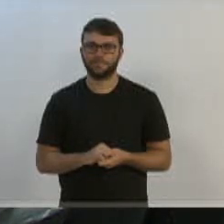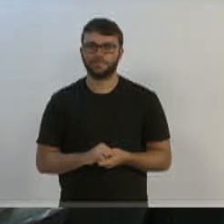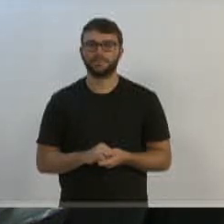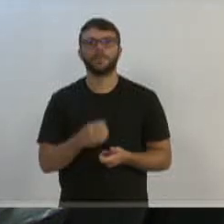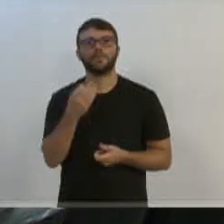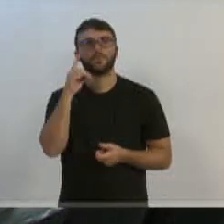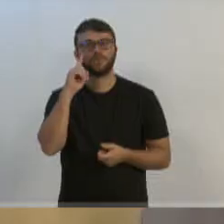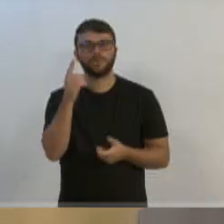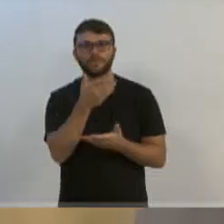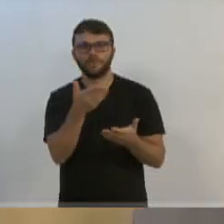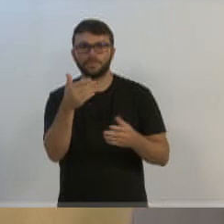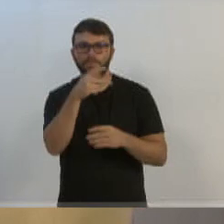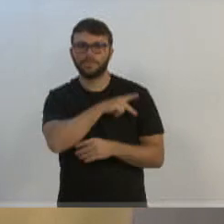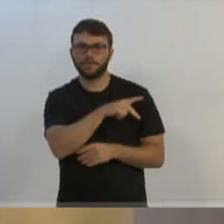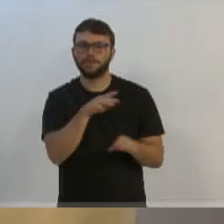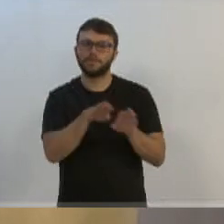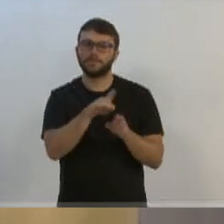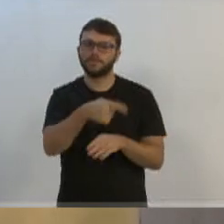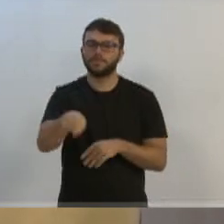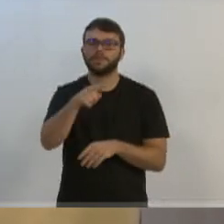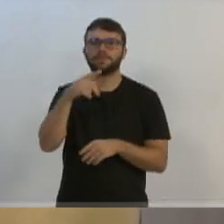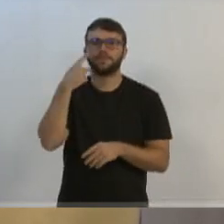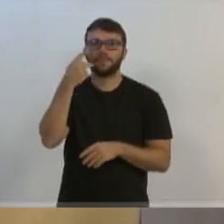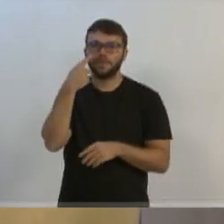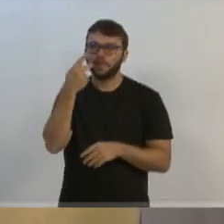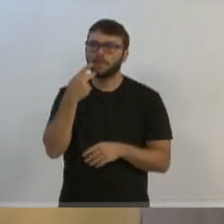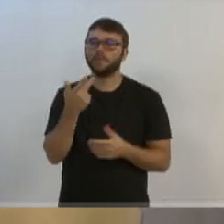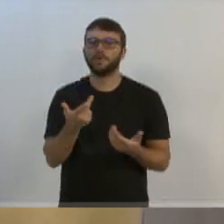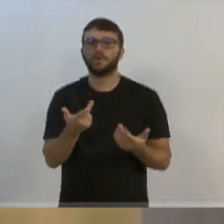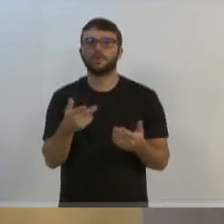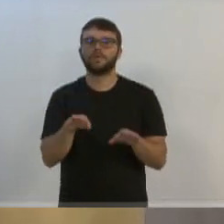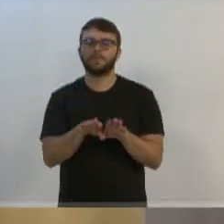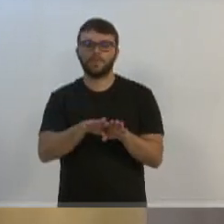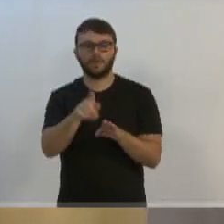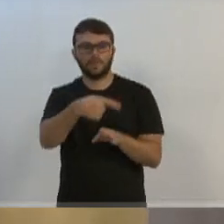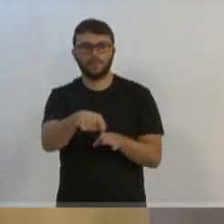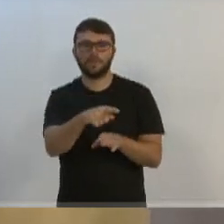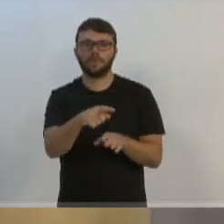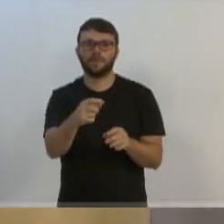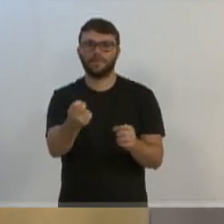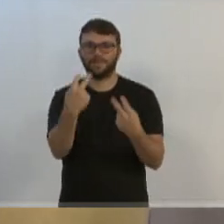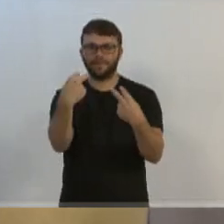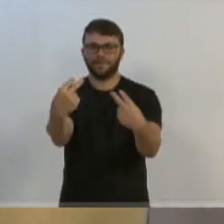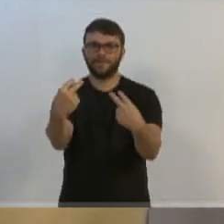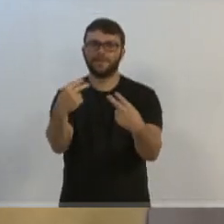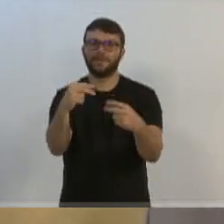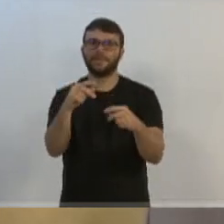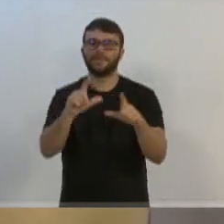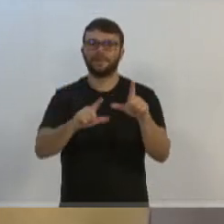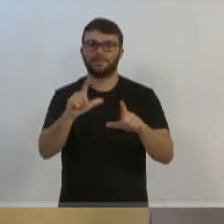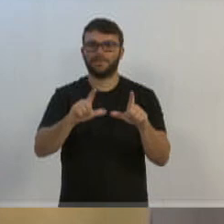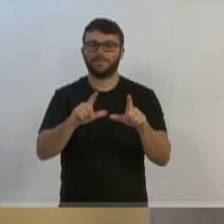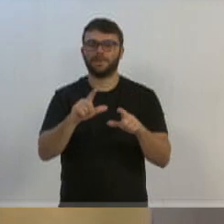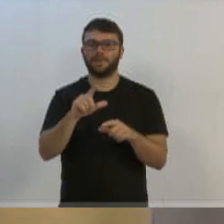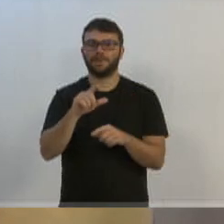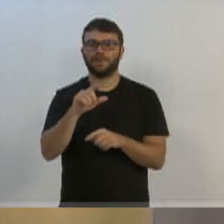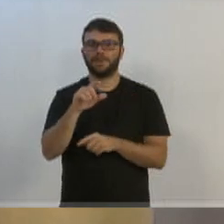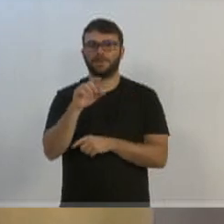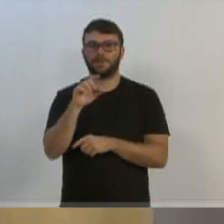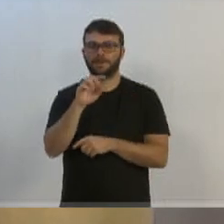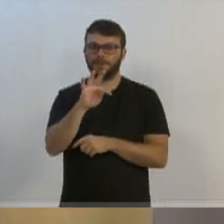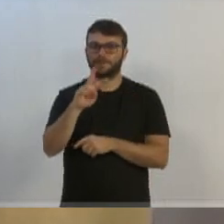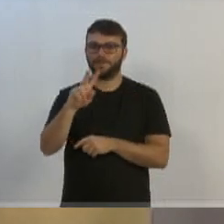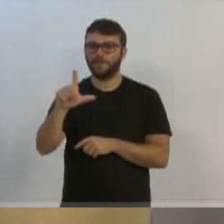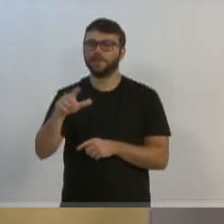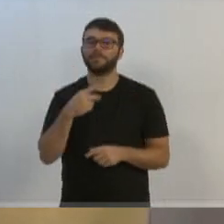Muito bom dia, senhor presidente, demais vereadores, quem nos acompanha na plenária e também quem nos acompanha pela TVL. Quero justificar aqui meu voto não